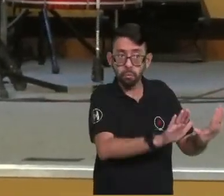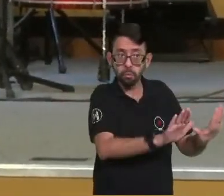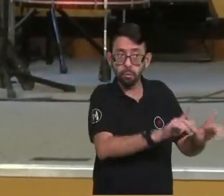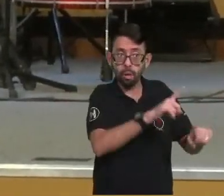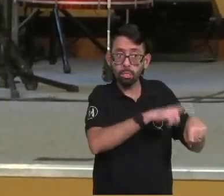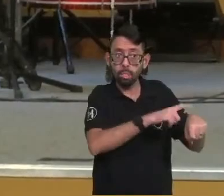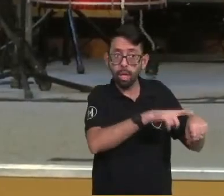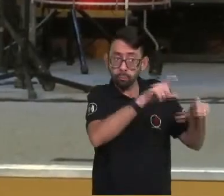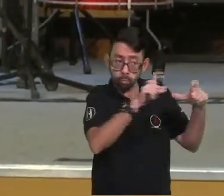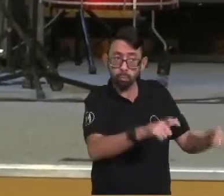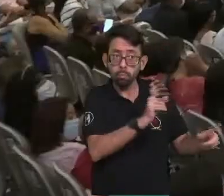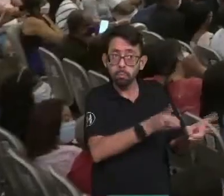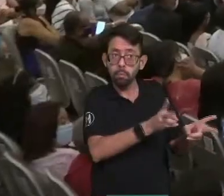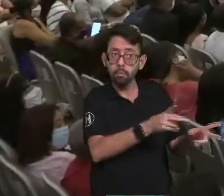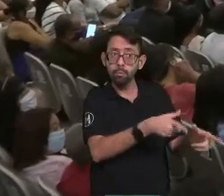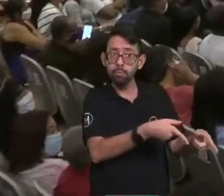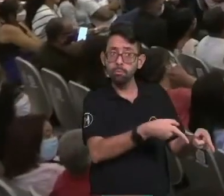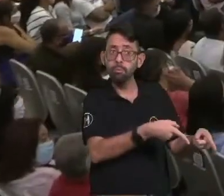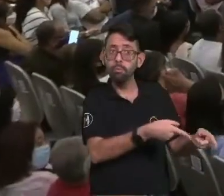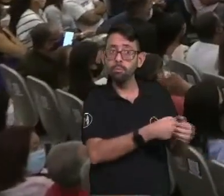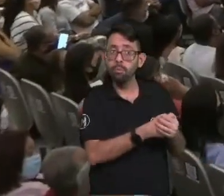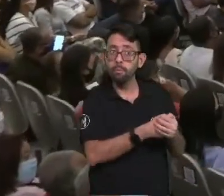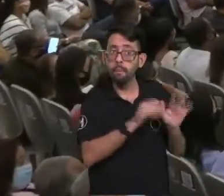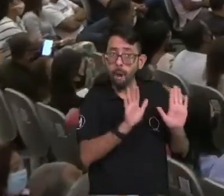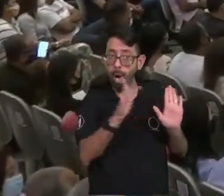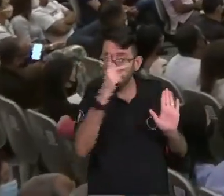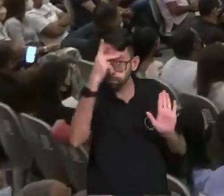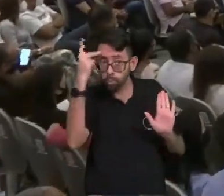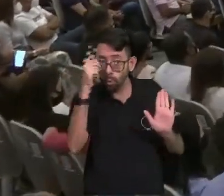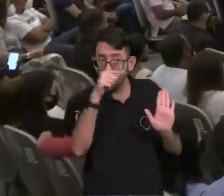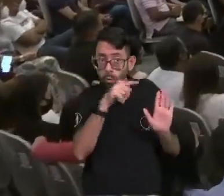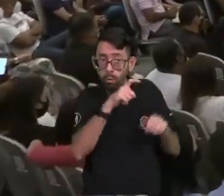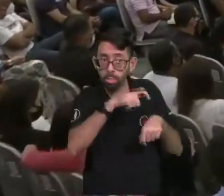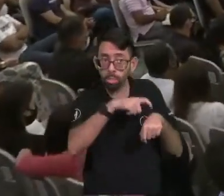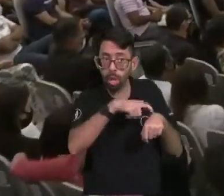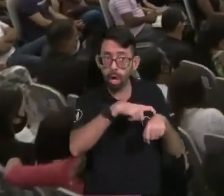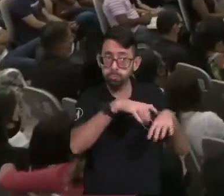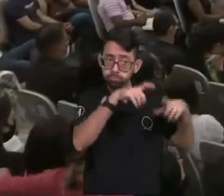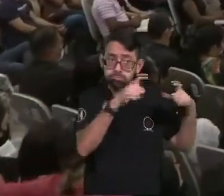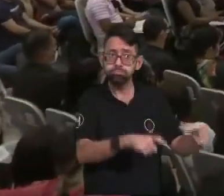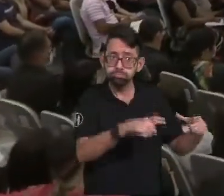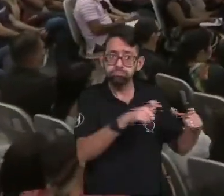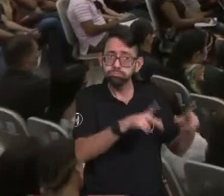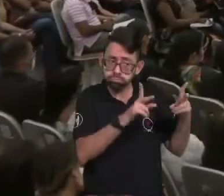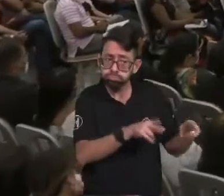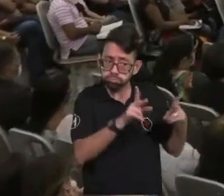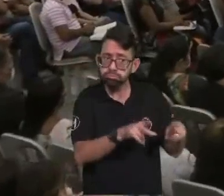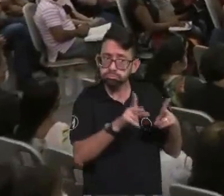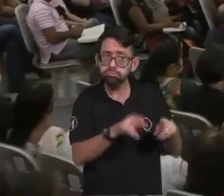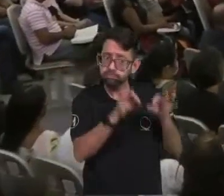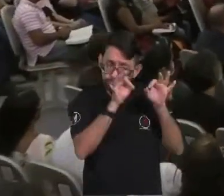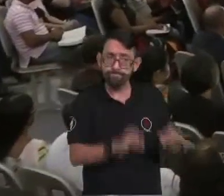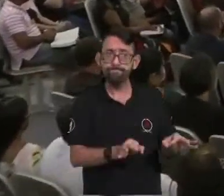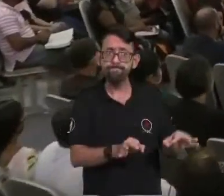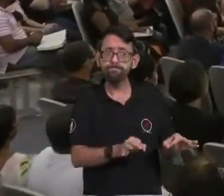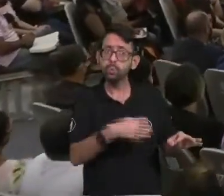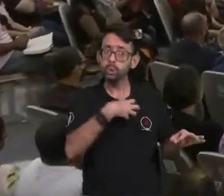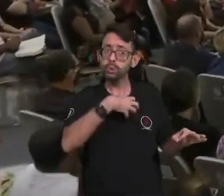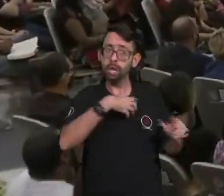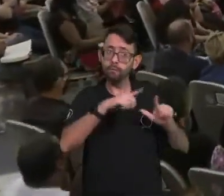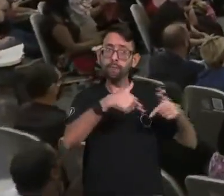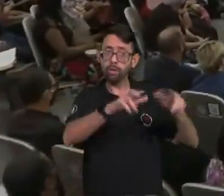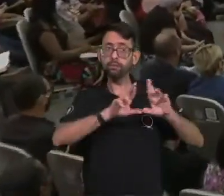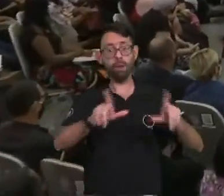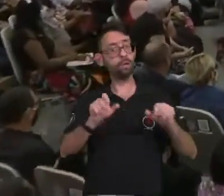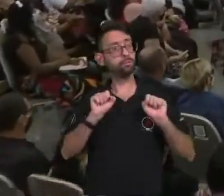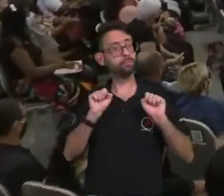no mesmo tempo, no mesmo, porque pessoas no mesmo lugar, no mesmo tempo, no mesmo dia, escutando a mesma coisa, vendo a mesma coisa, pode viver coisa diferente. Você decide o que você vai viver aqui